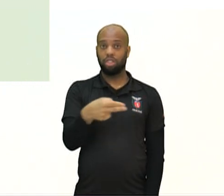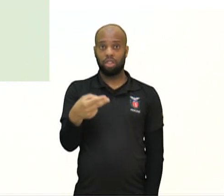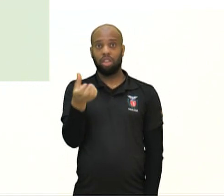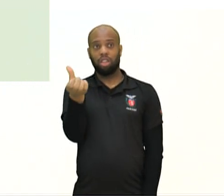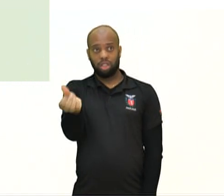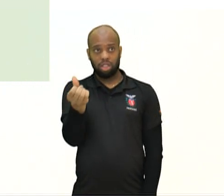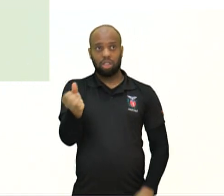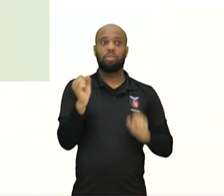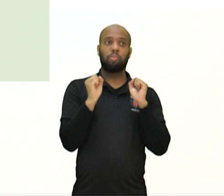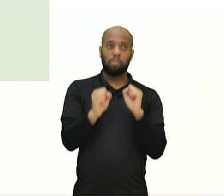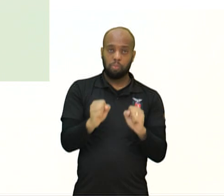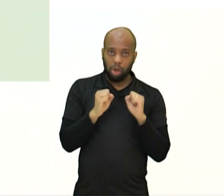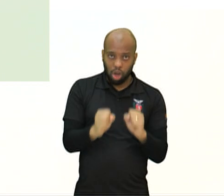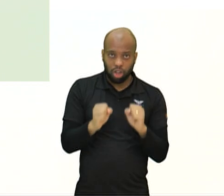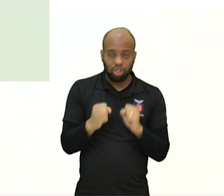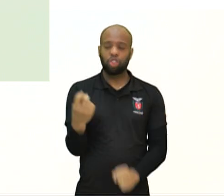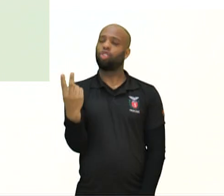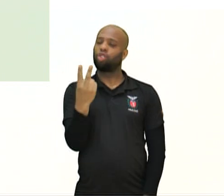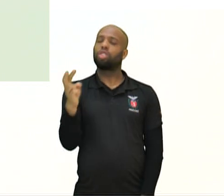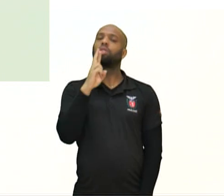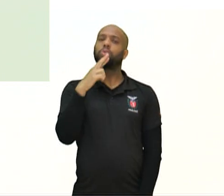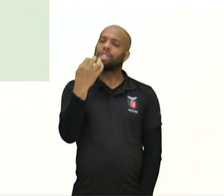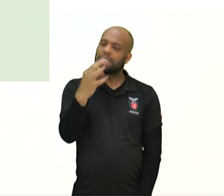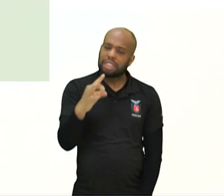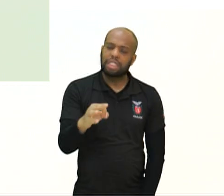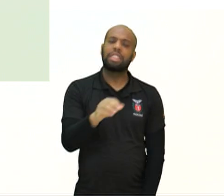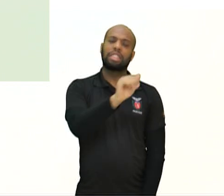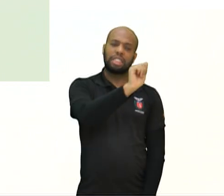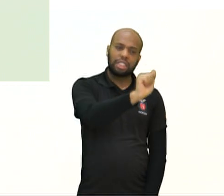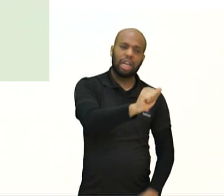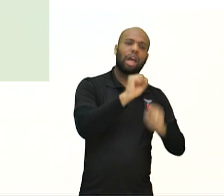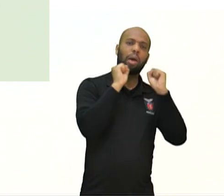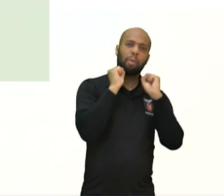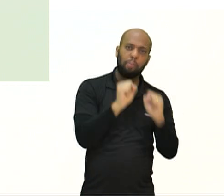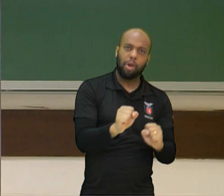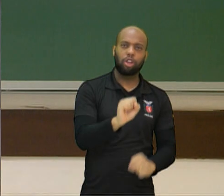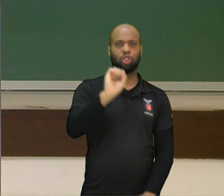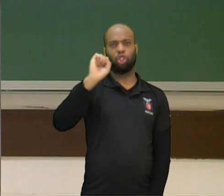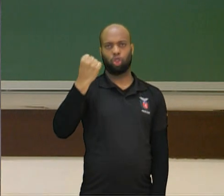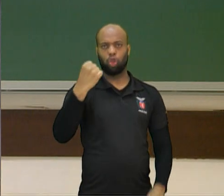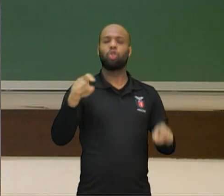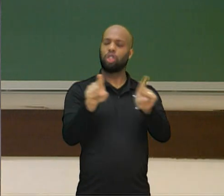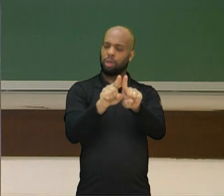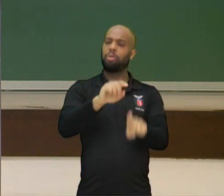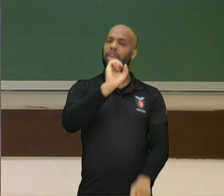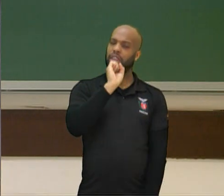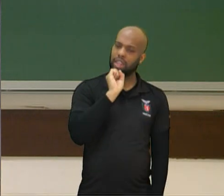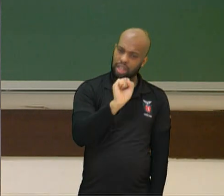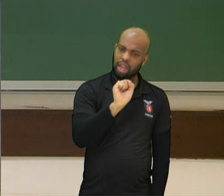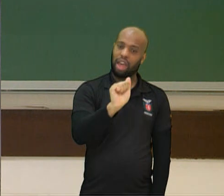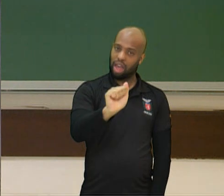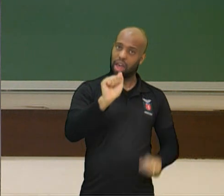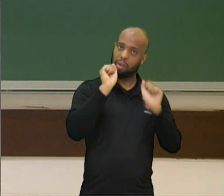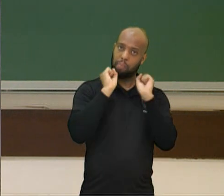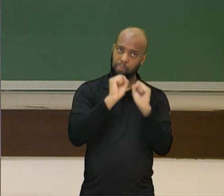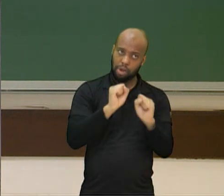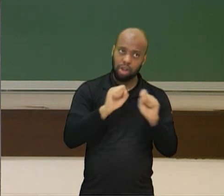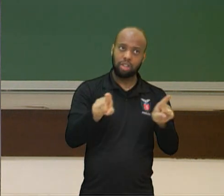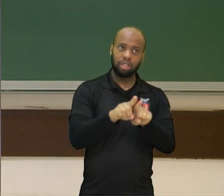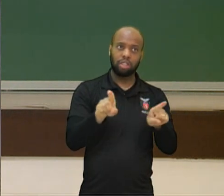A, ele tanto pode ser 6, quanto pode ser 8, que vai satisfazer a